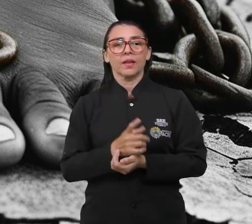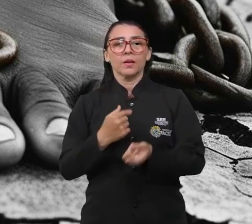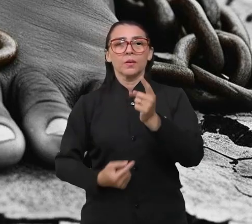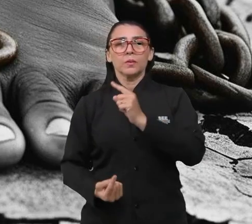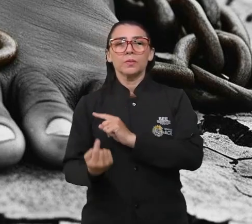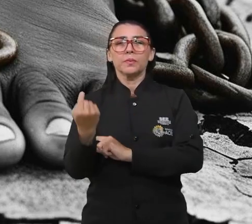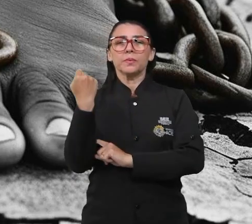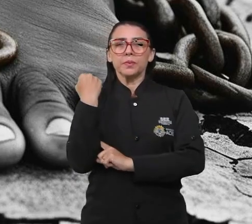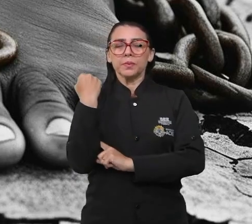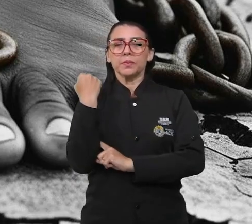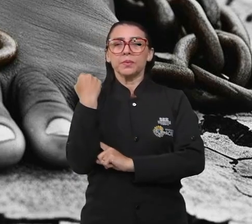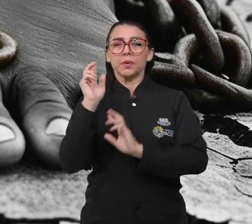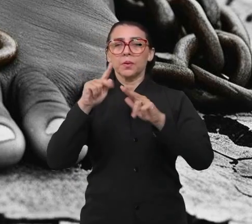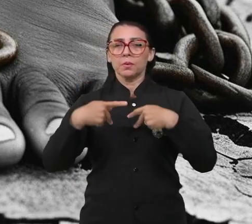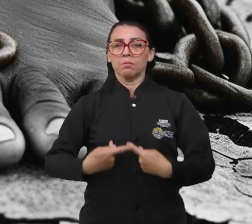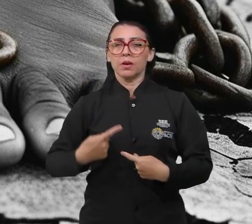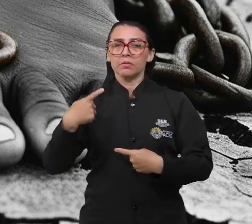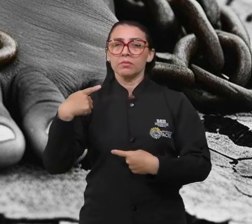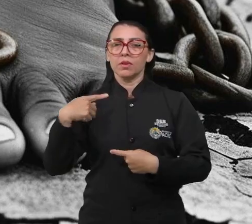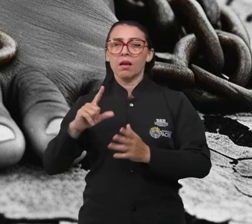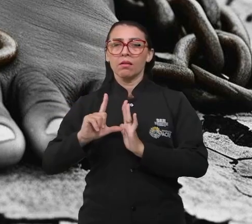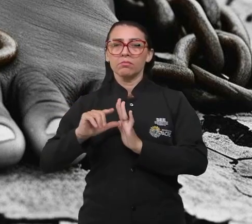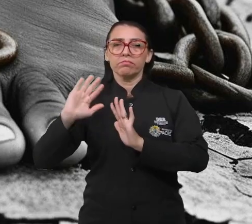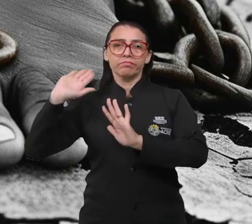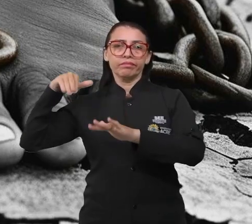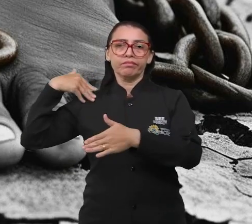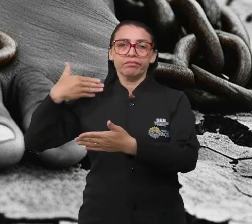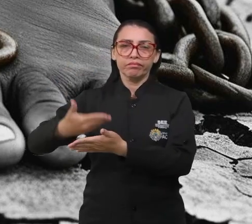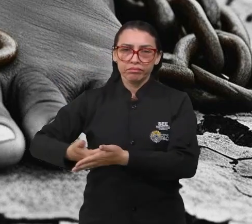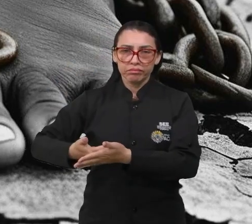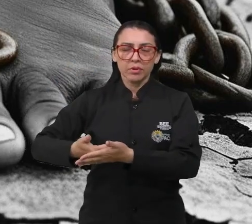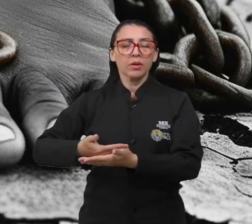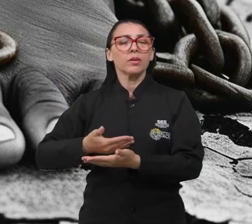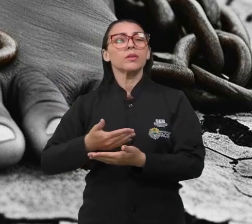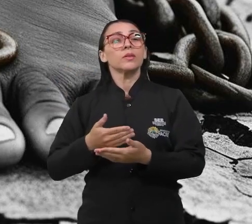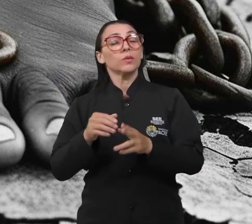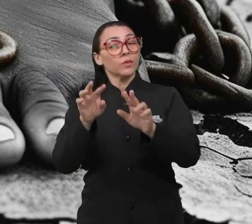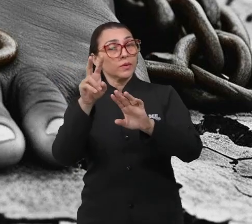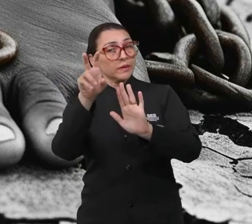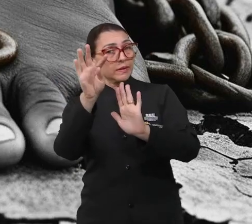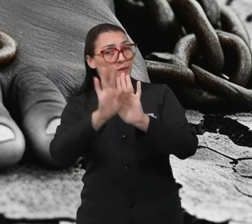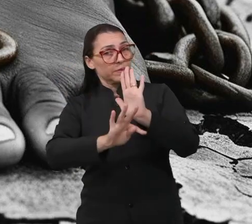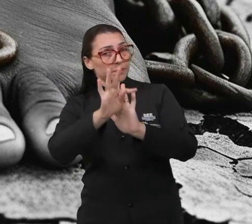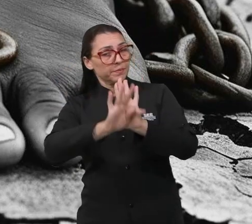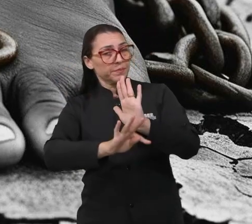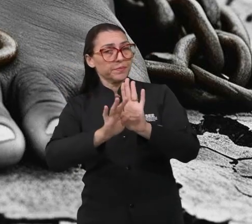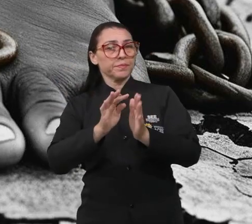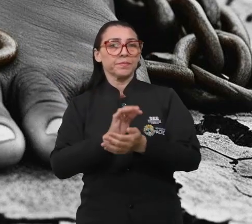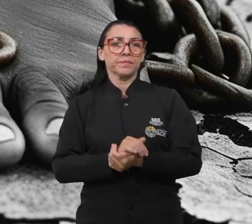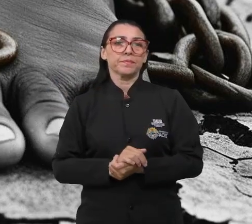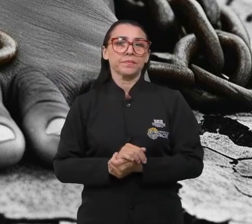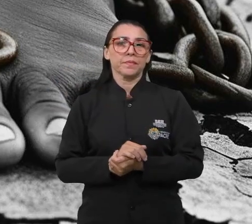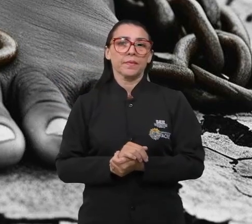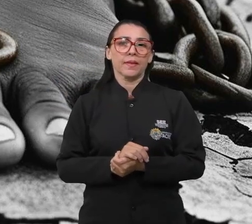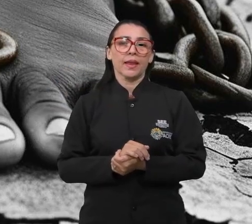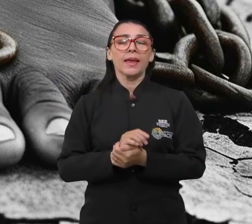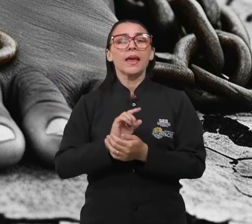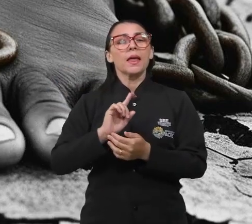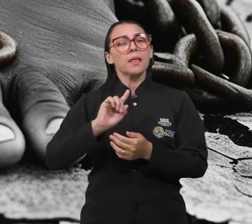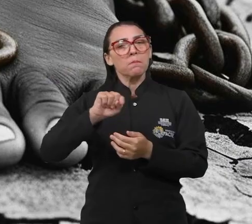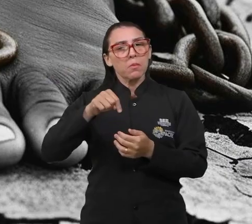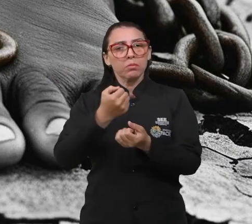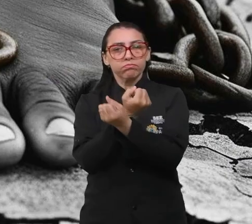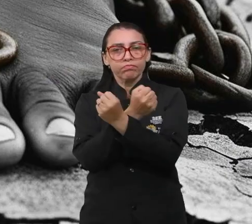um retrocesso humano. Mas vamos entender o que é isso? O texto diz o seguinte, mesmo após